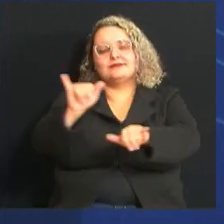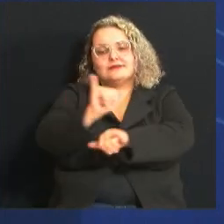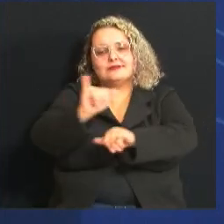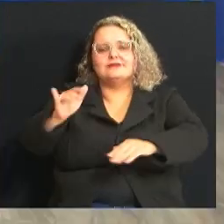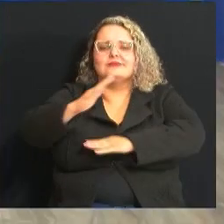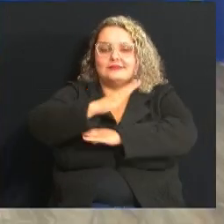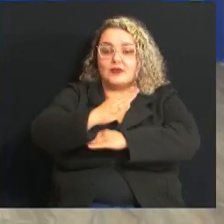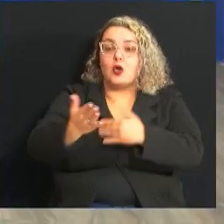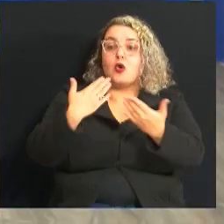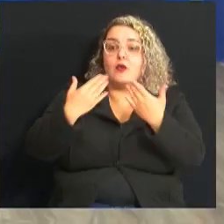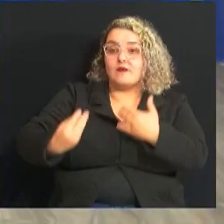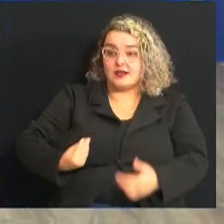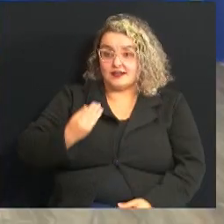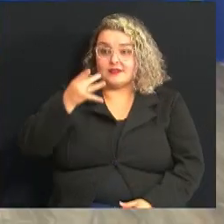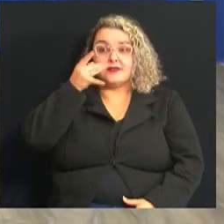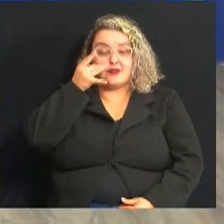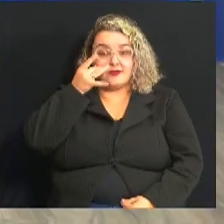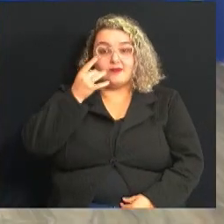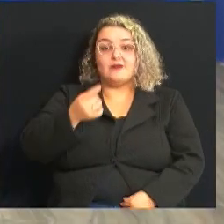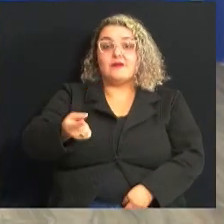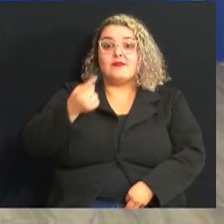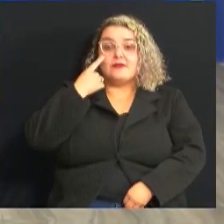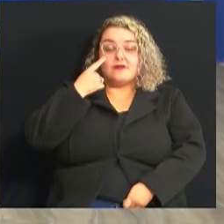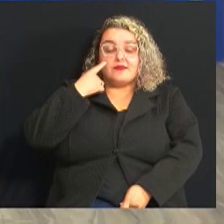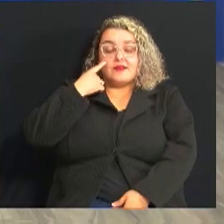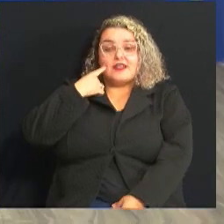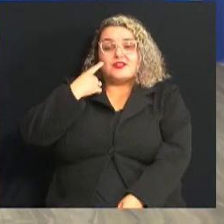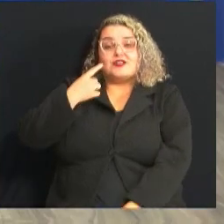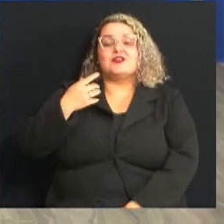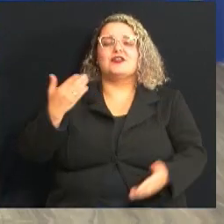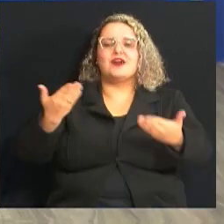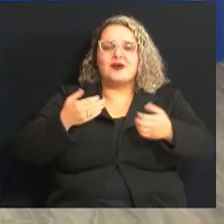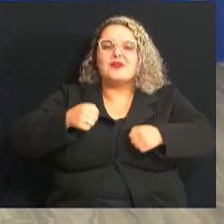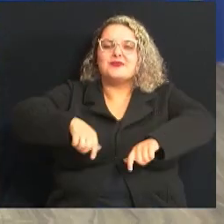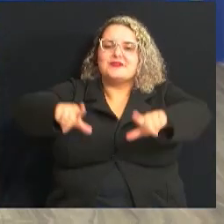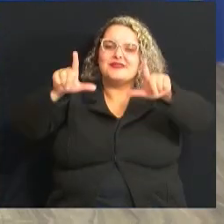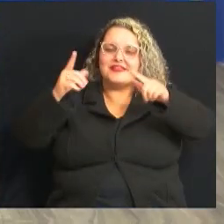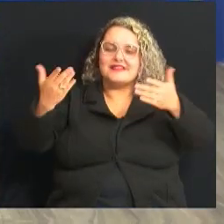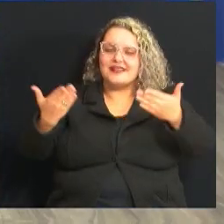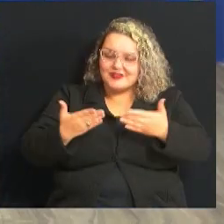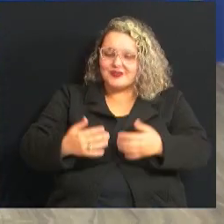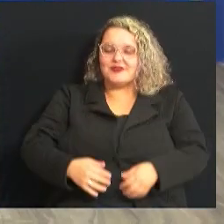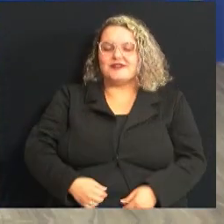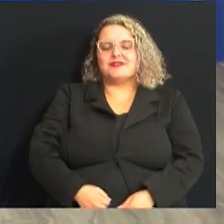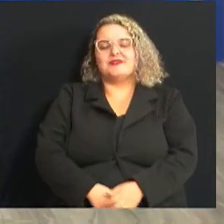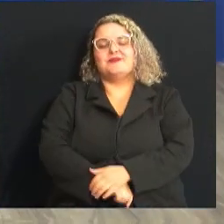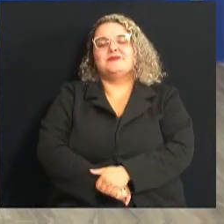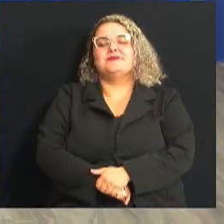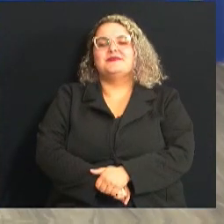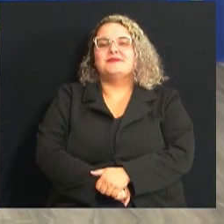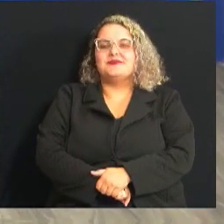conversa ao vivo. Confira a partir de agora os destaques de hoje.